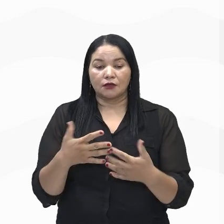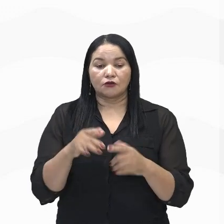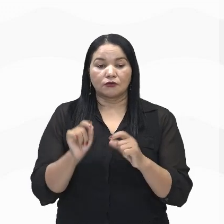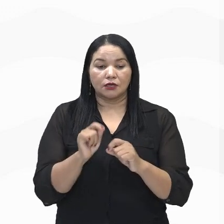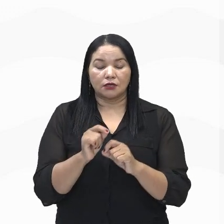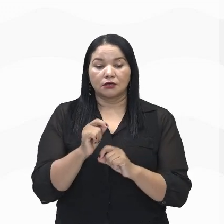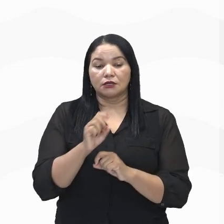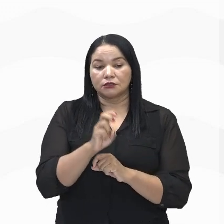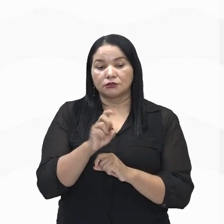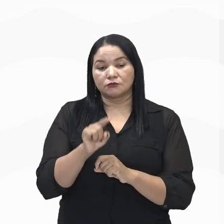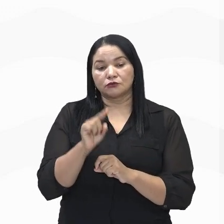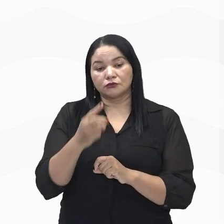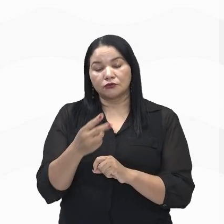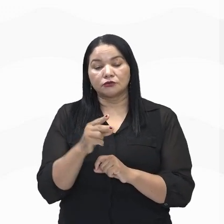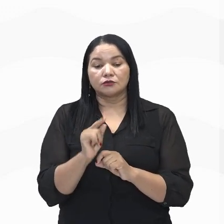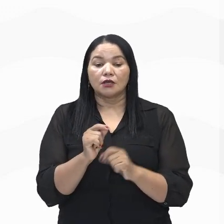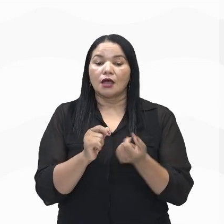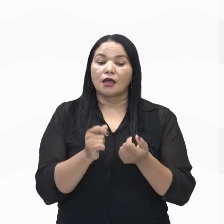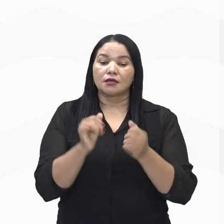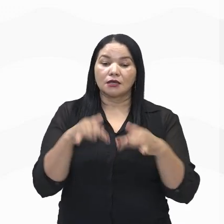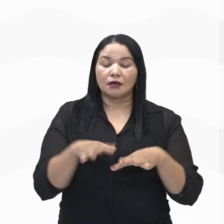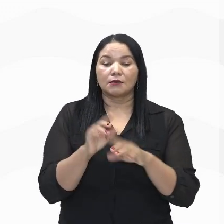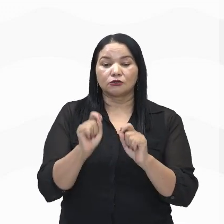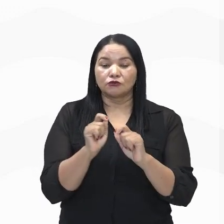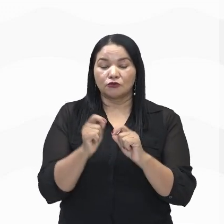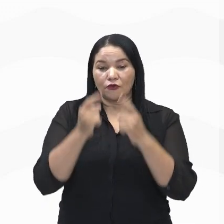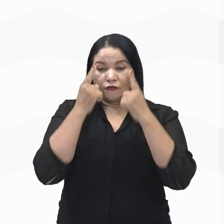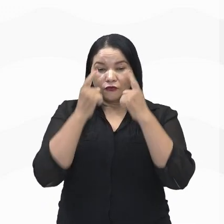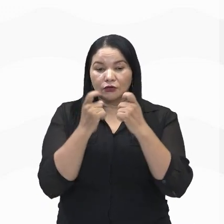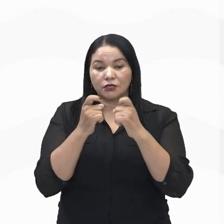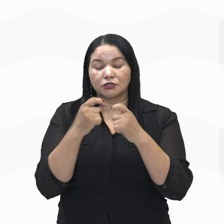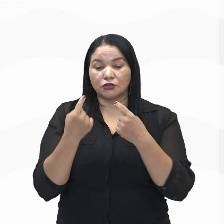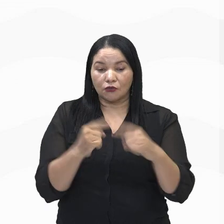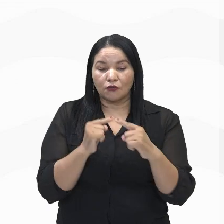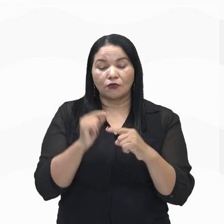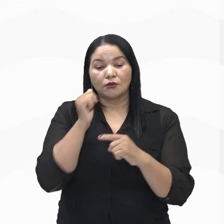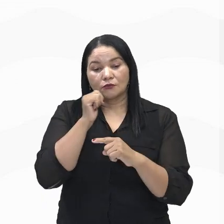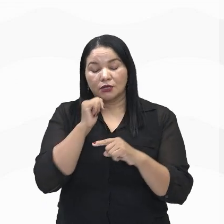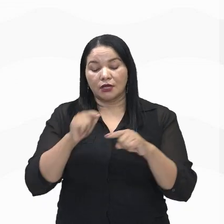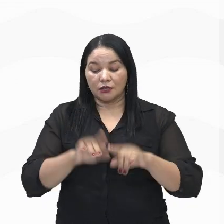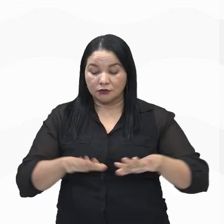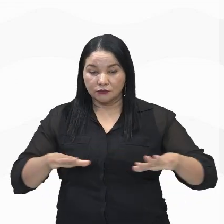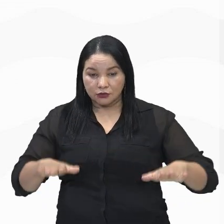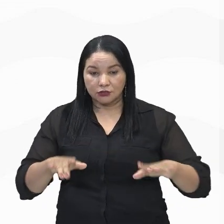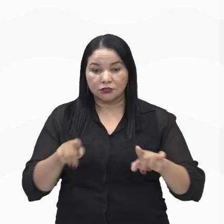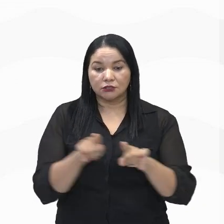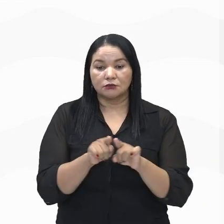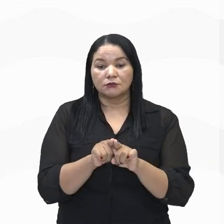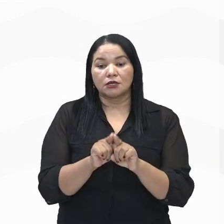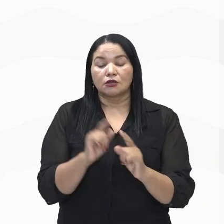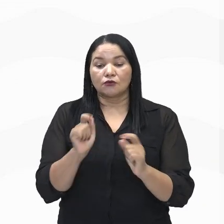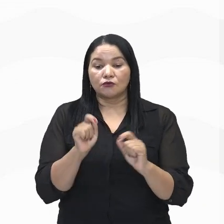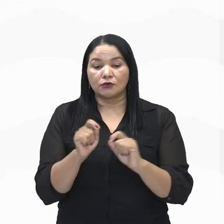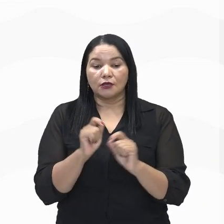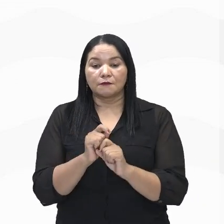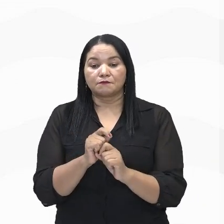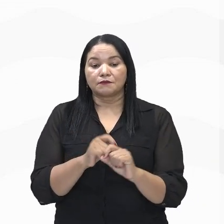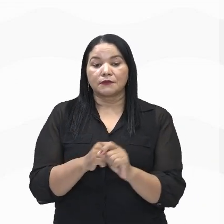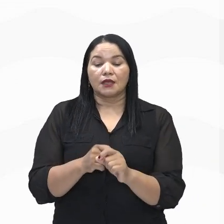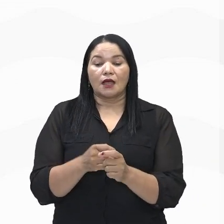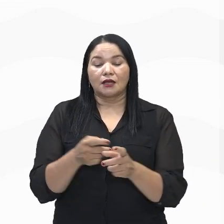nós temos eliminar todas as formas de violência contra as mulheres e meninas, incluindo tráfico e exploração